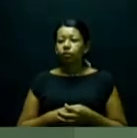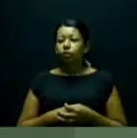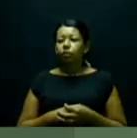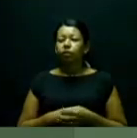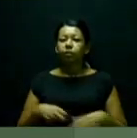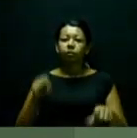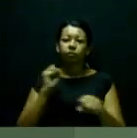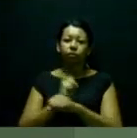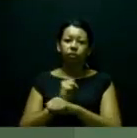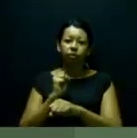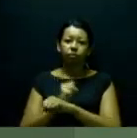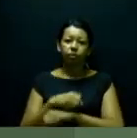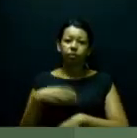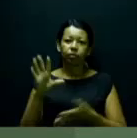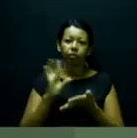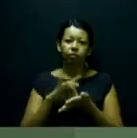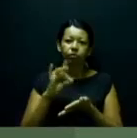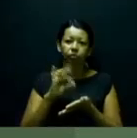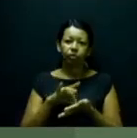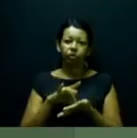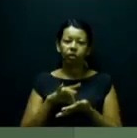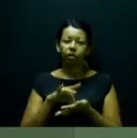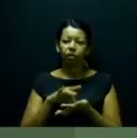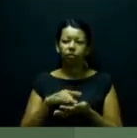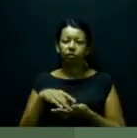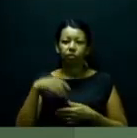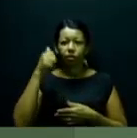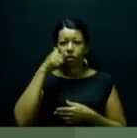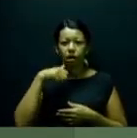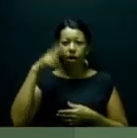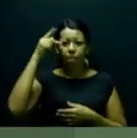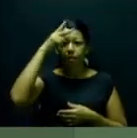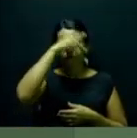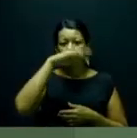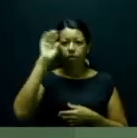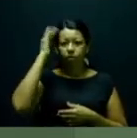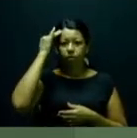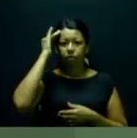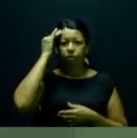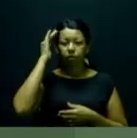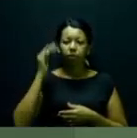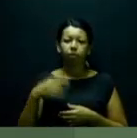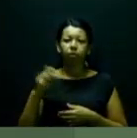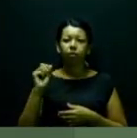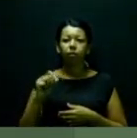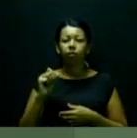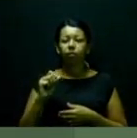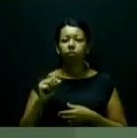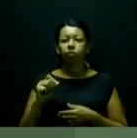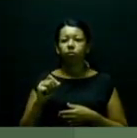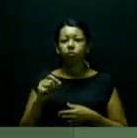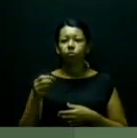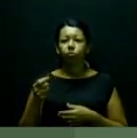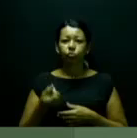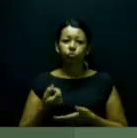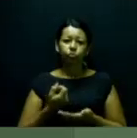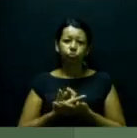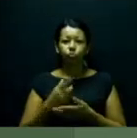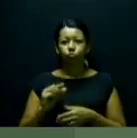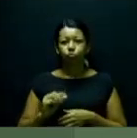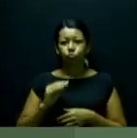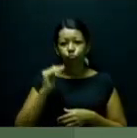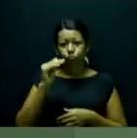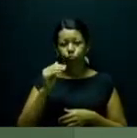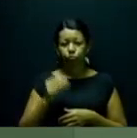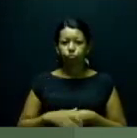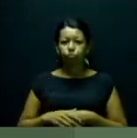Então, eu espero que realmente a prefeita entenda essa questão do reajuste aí, o